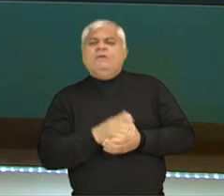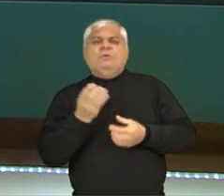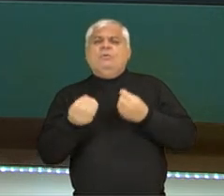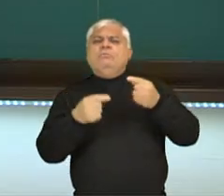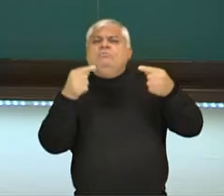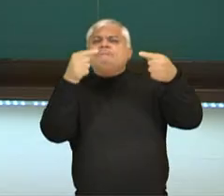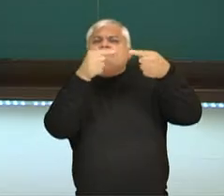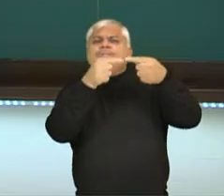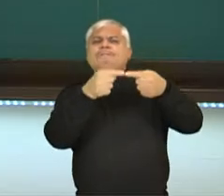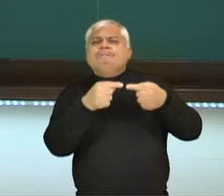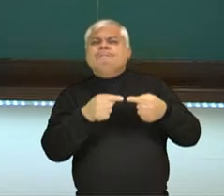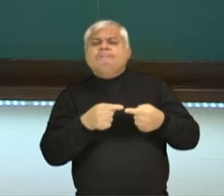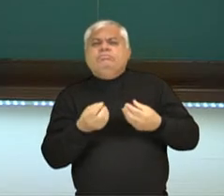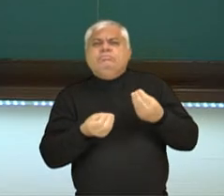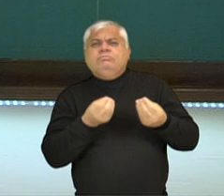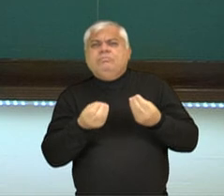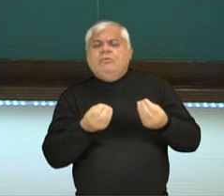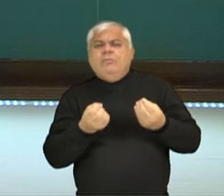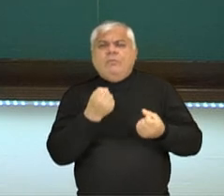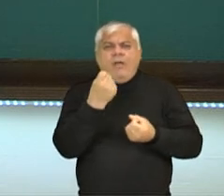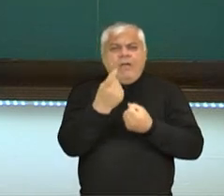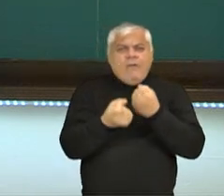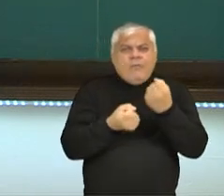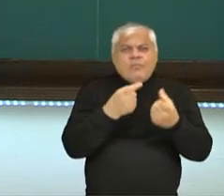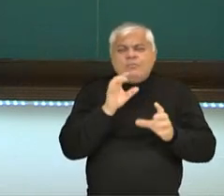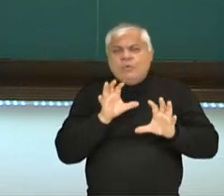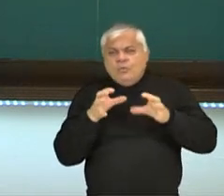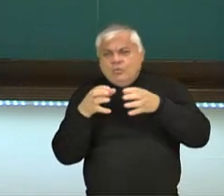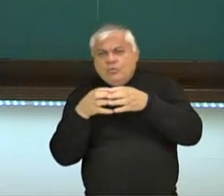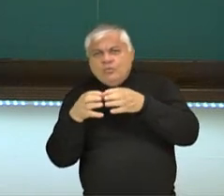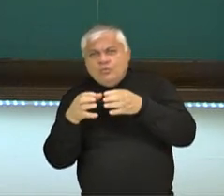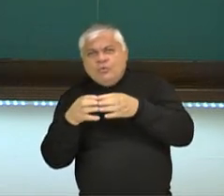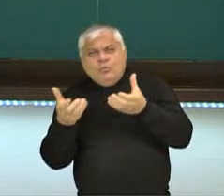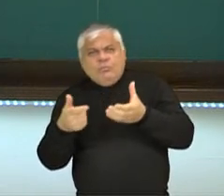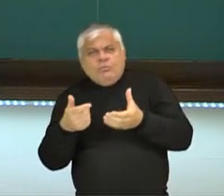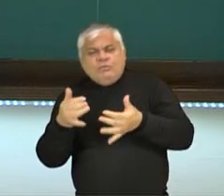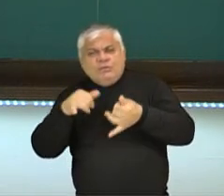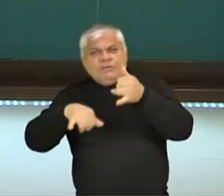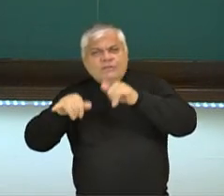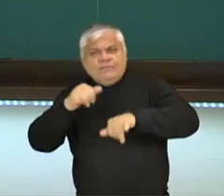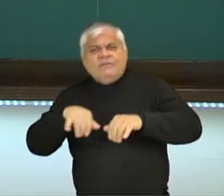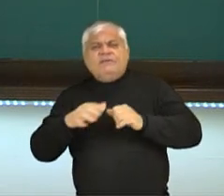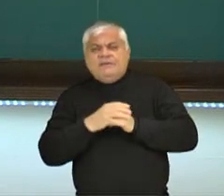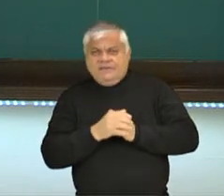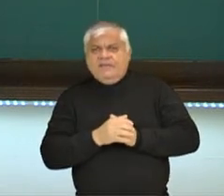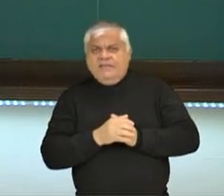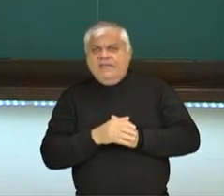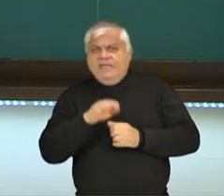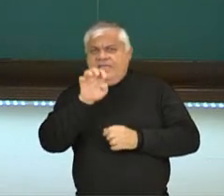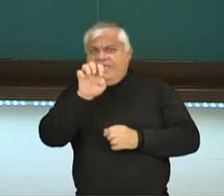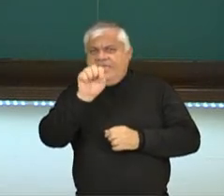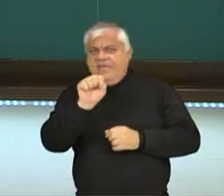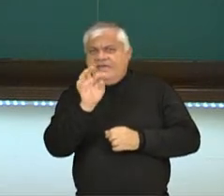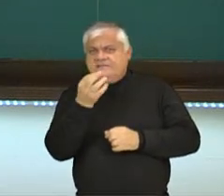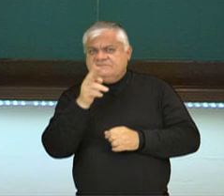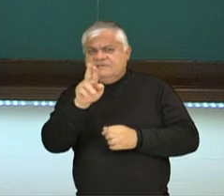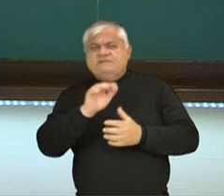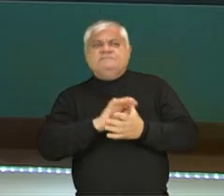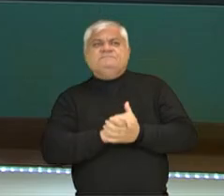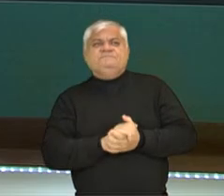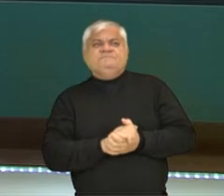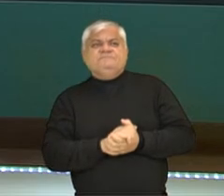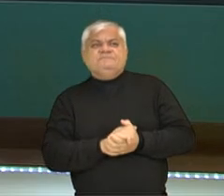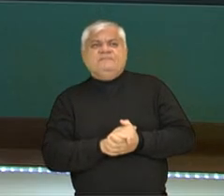vamos ver algumas aplicações desse grupo de substâncias químicas chamadas éster. Você já